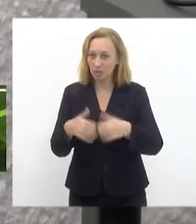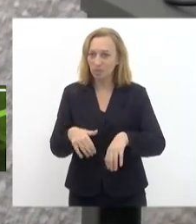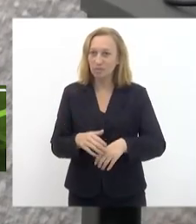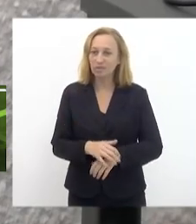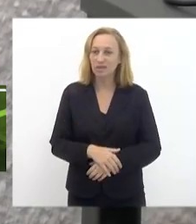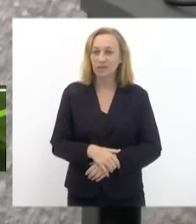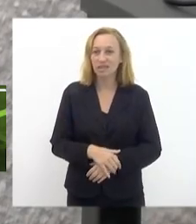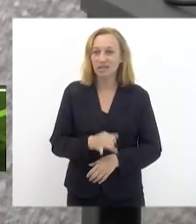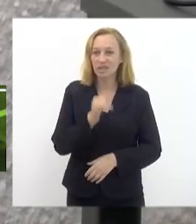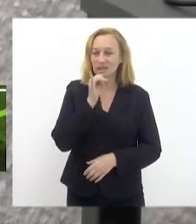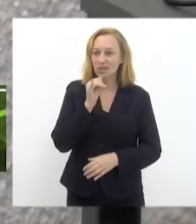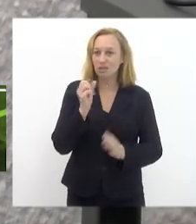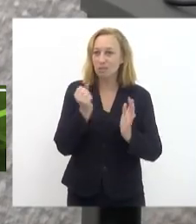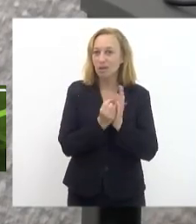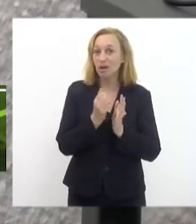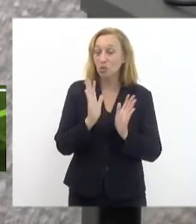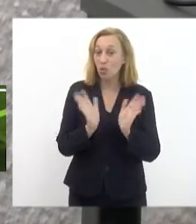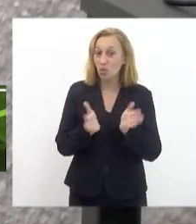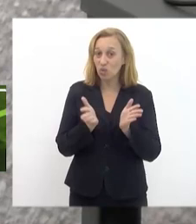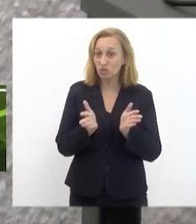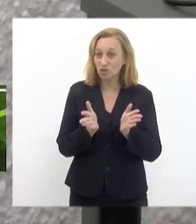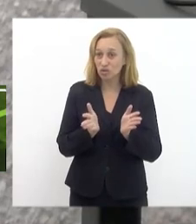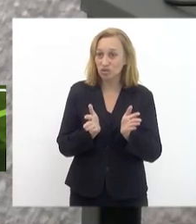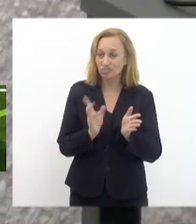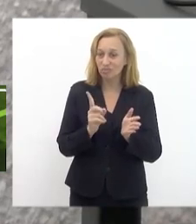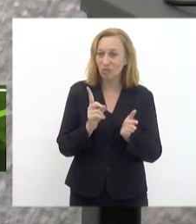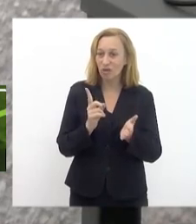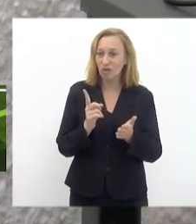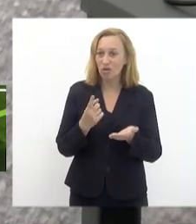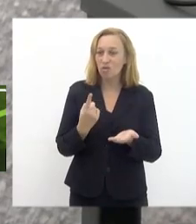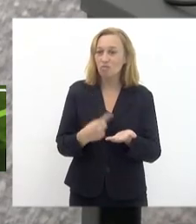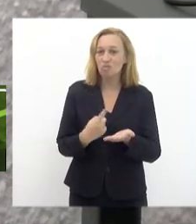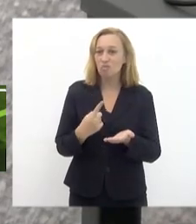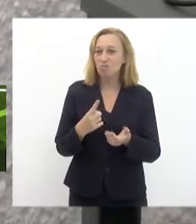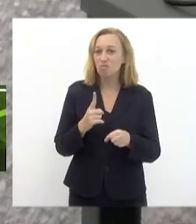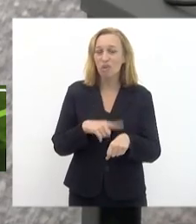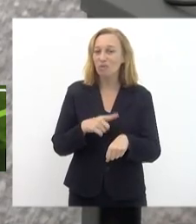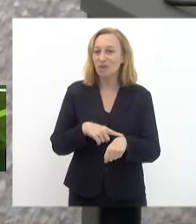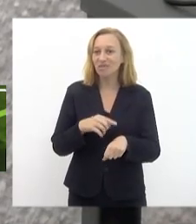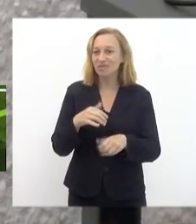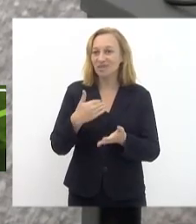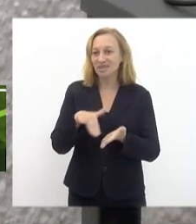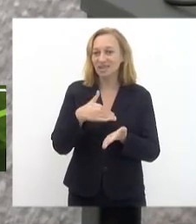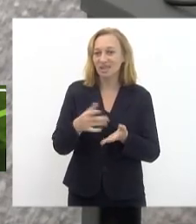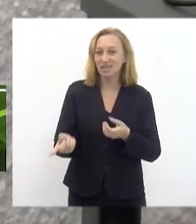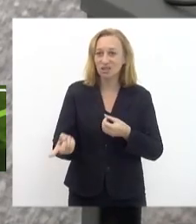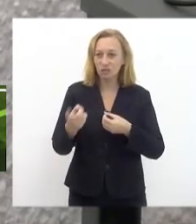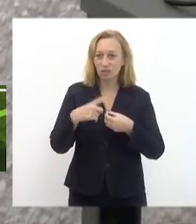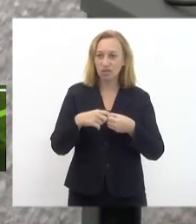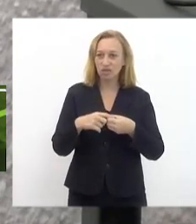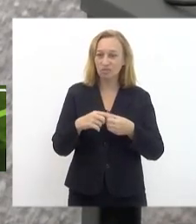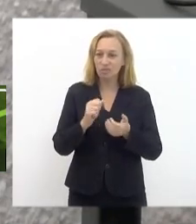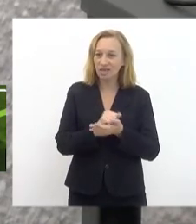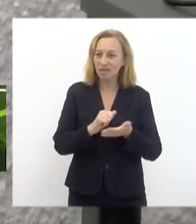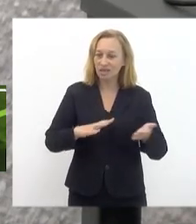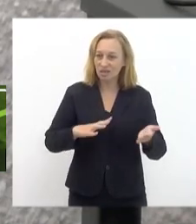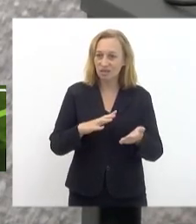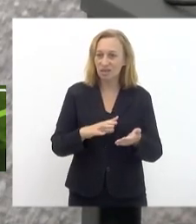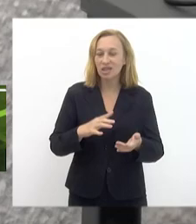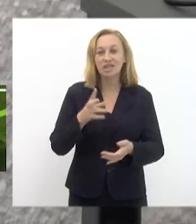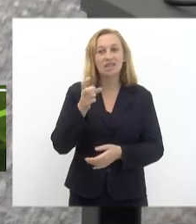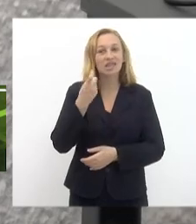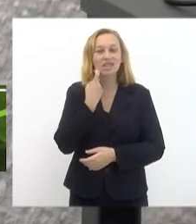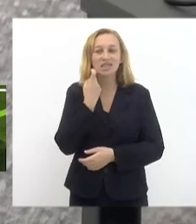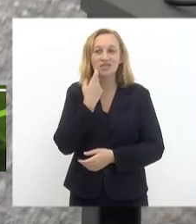por exemplo o pacto hoje não corresponde o momento da secretaria que nós retomamos as atividades na sexta-feira